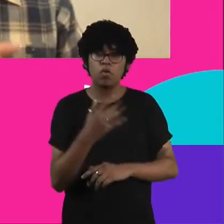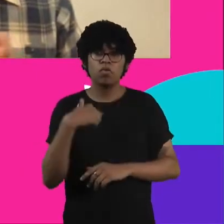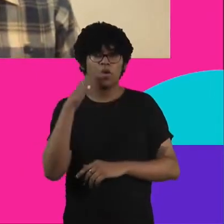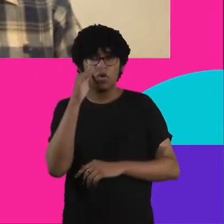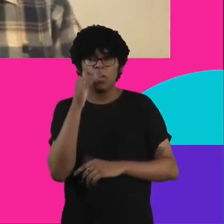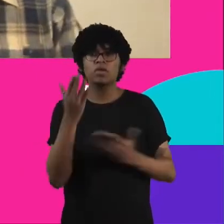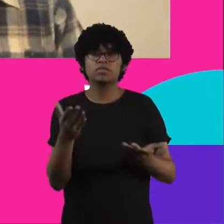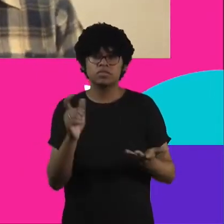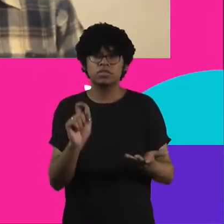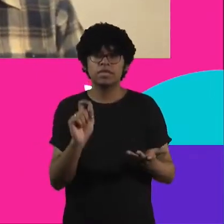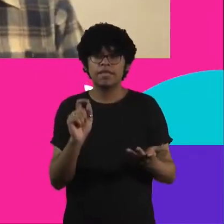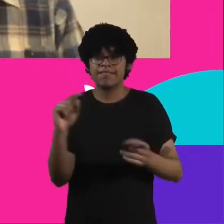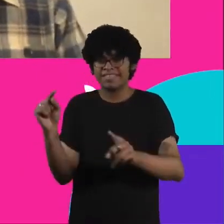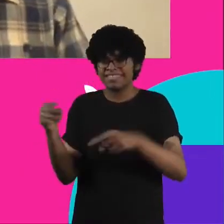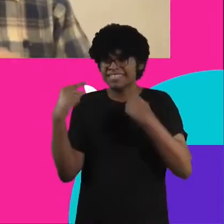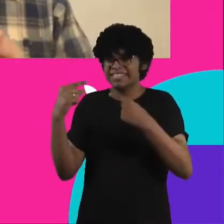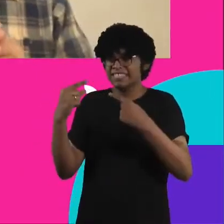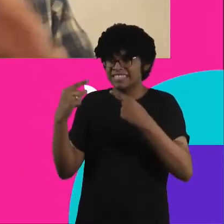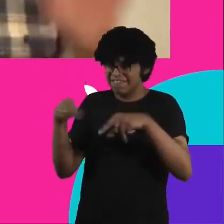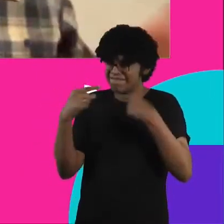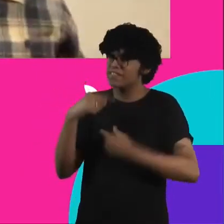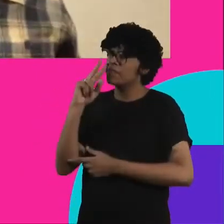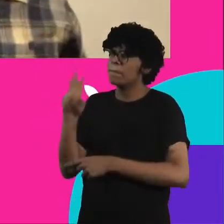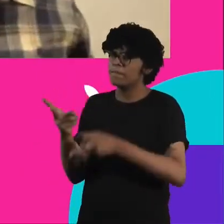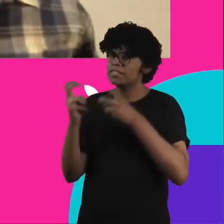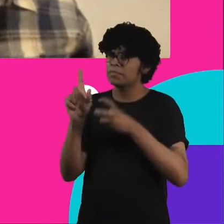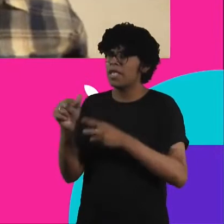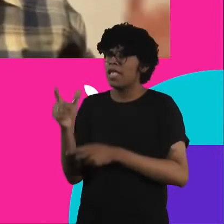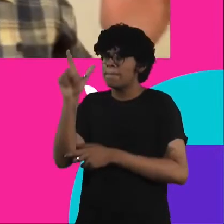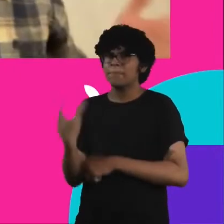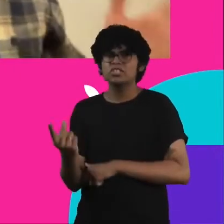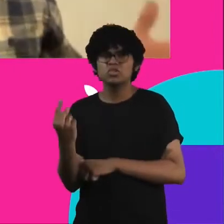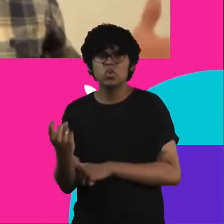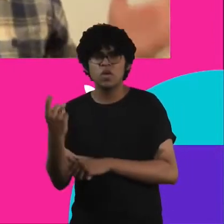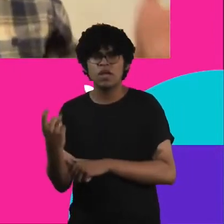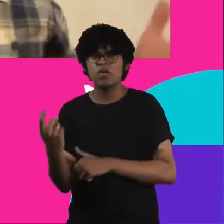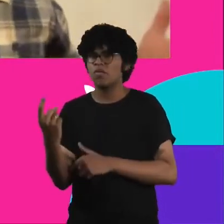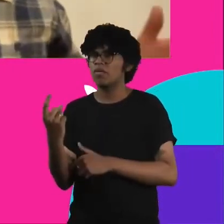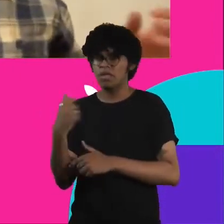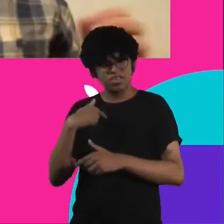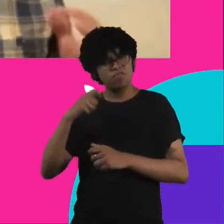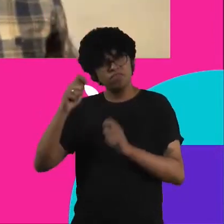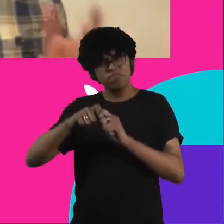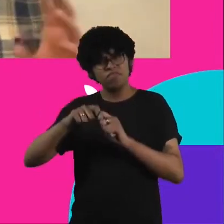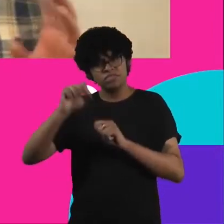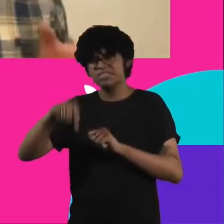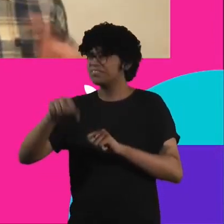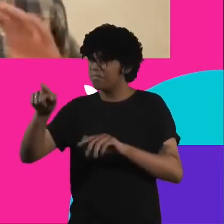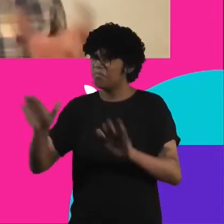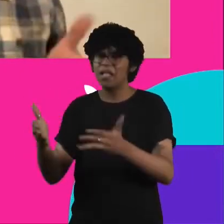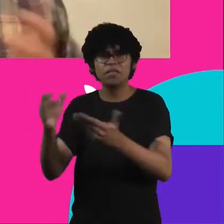Eu também acho que um dos desafios que eu vejo são projetos individuais de dados para o bem, que